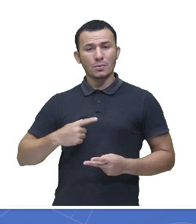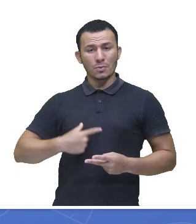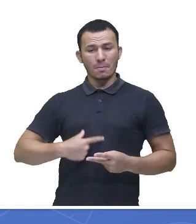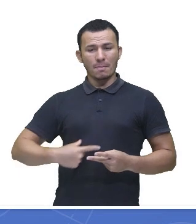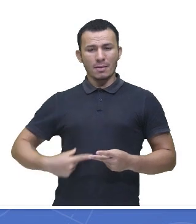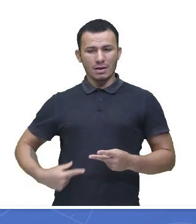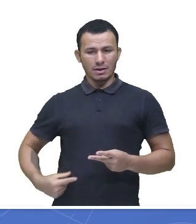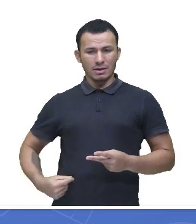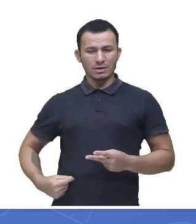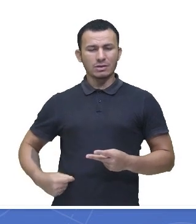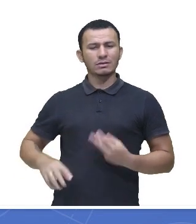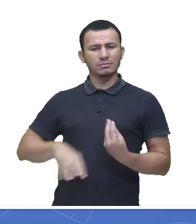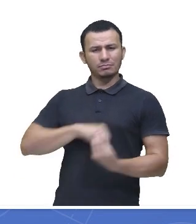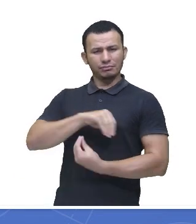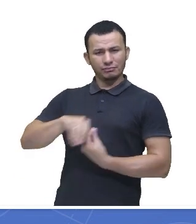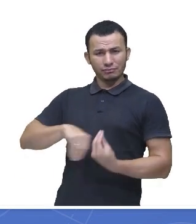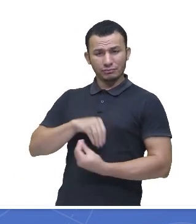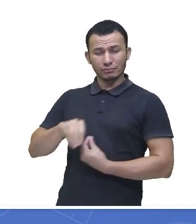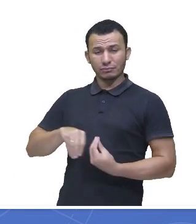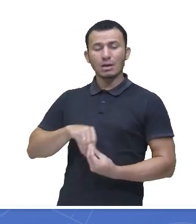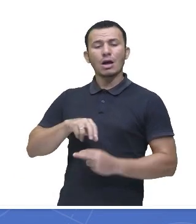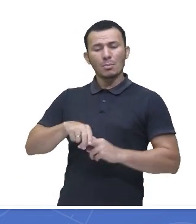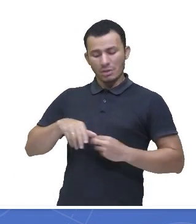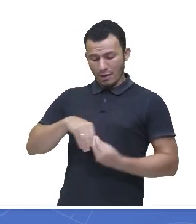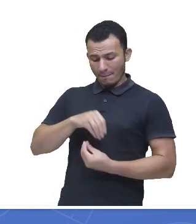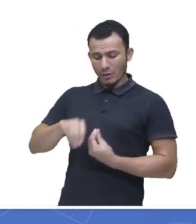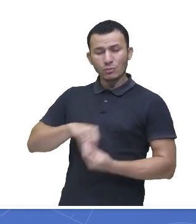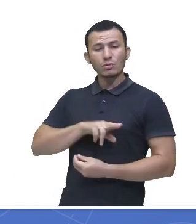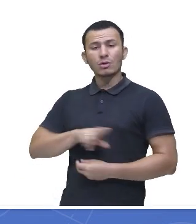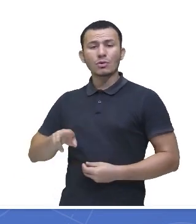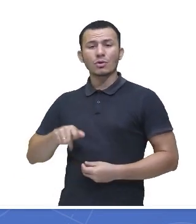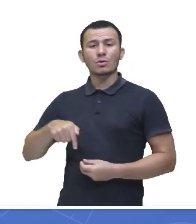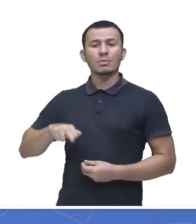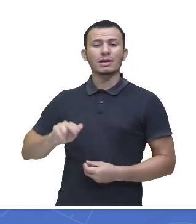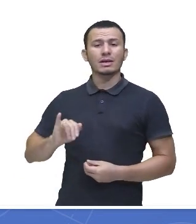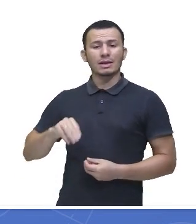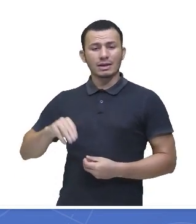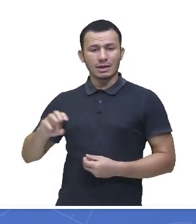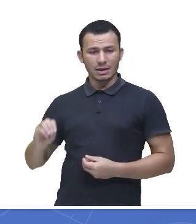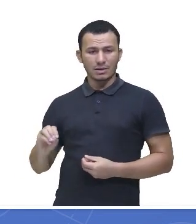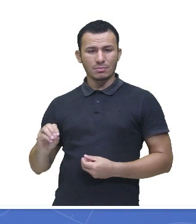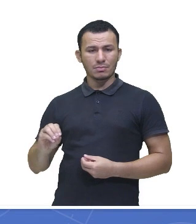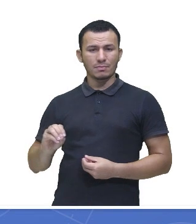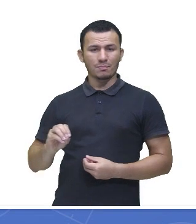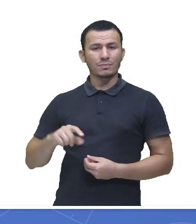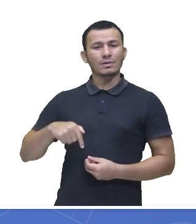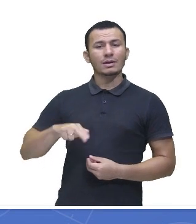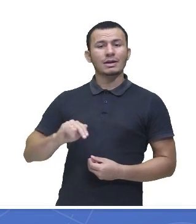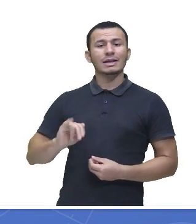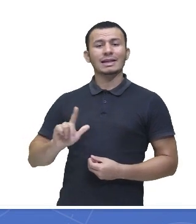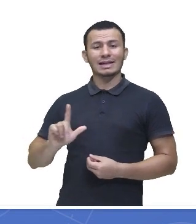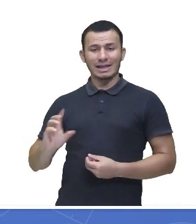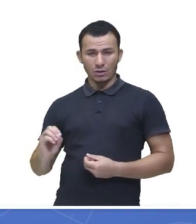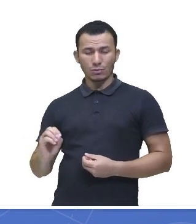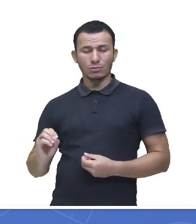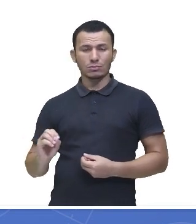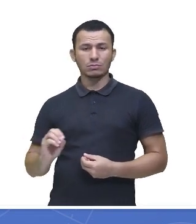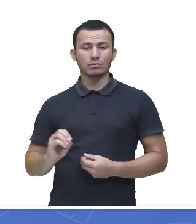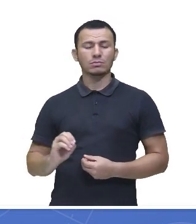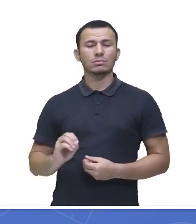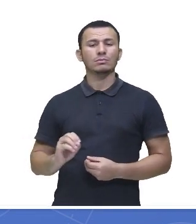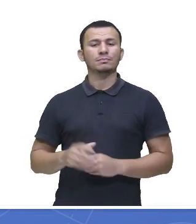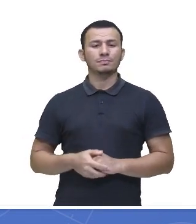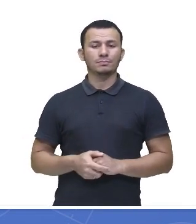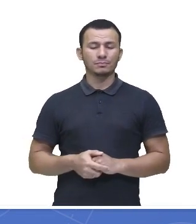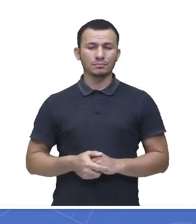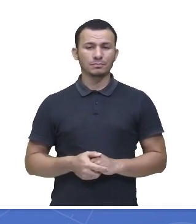o alimento ele vai ser agora chamado de quilo. Ele estava sendo chamado de quimo, agora ele vai ser chamado de quilo, ok? E por